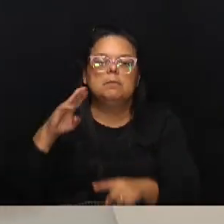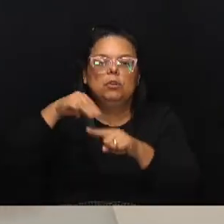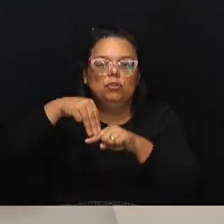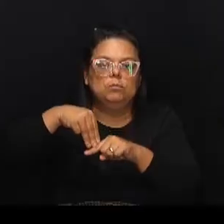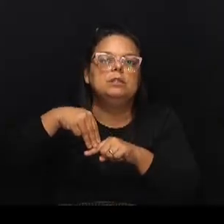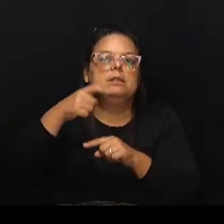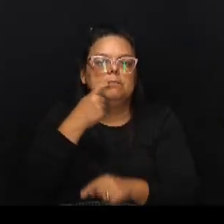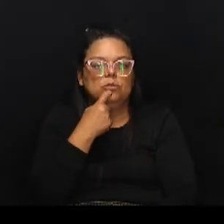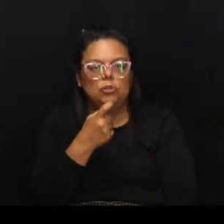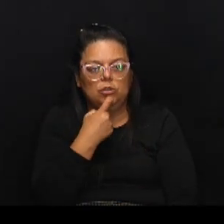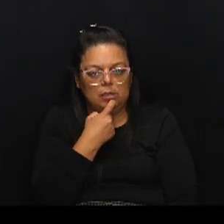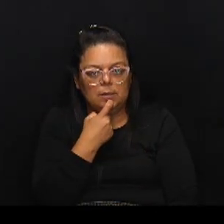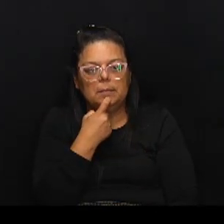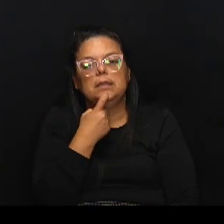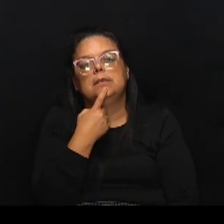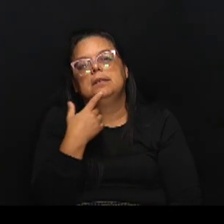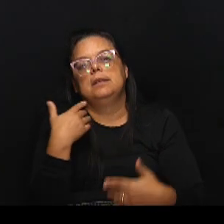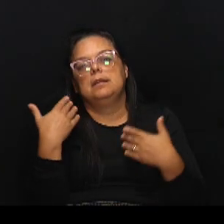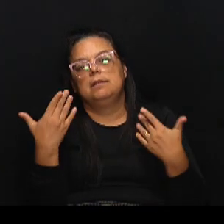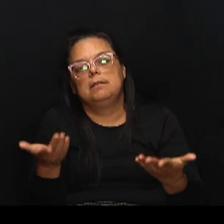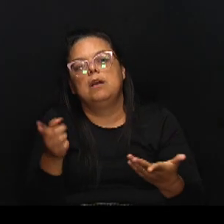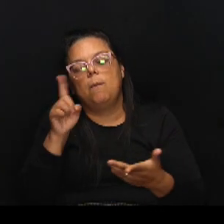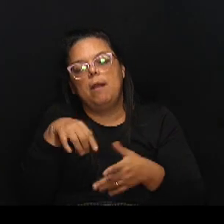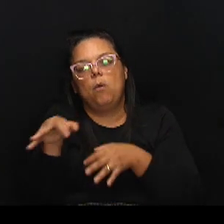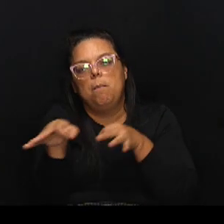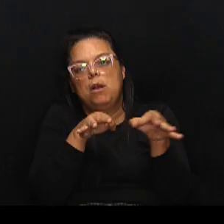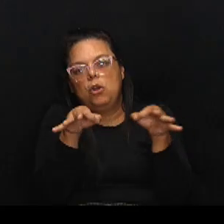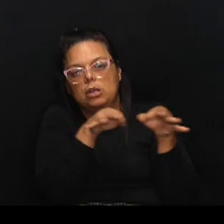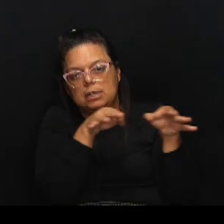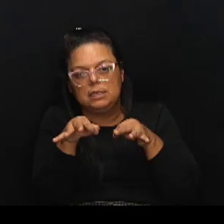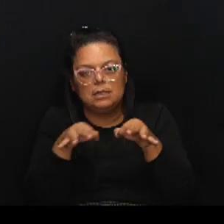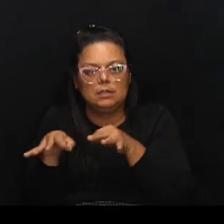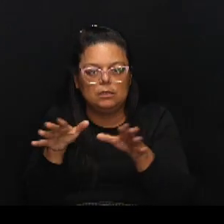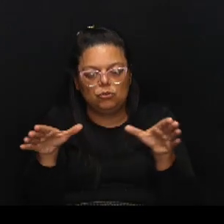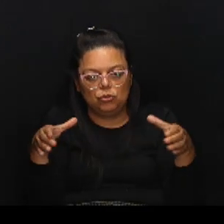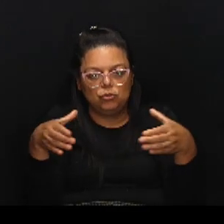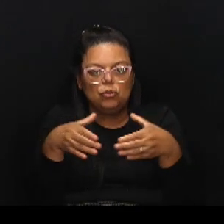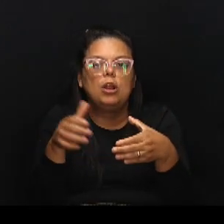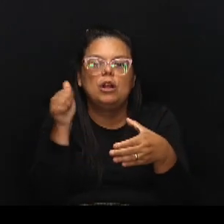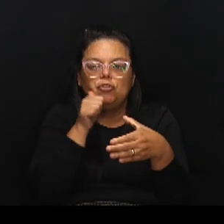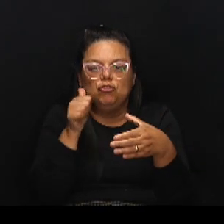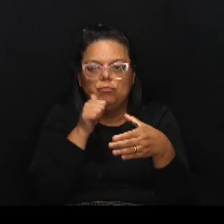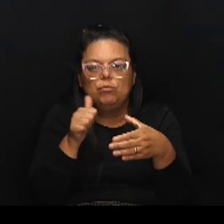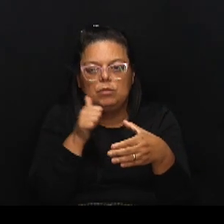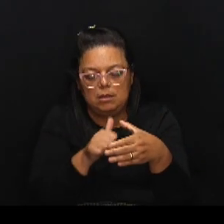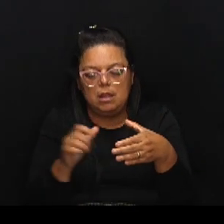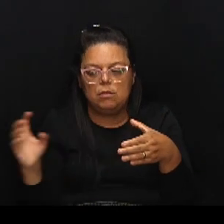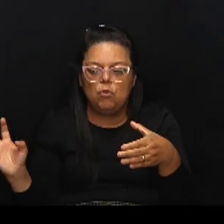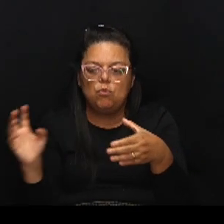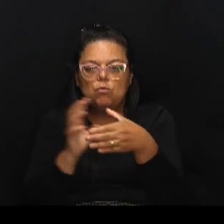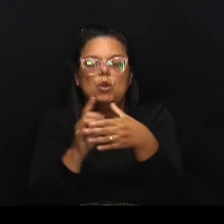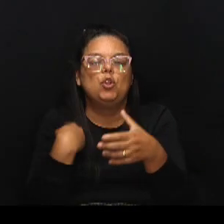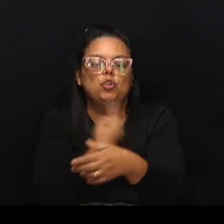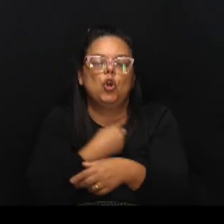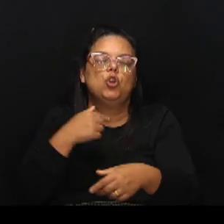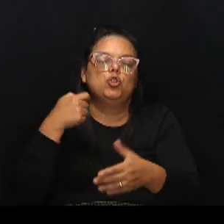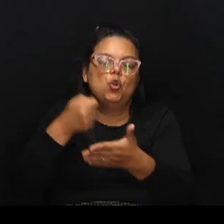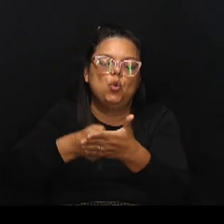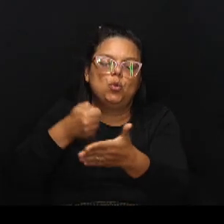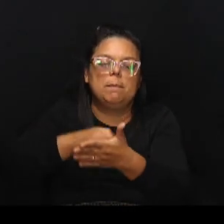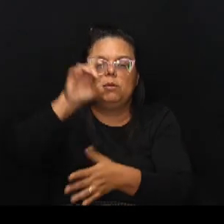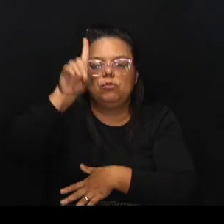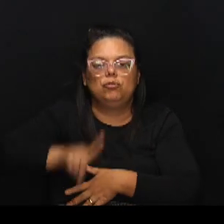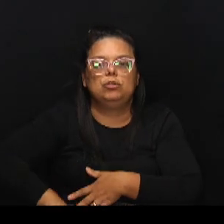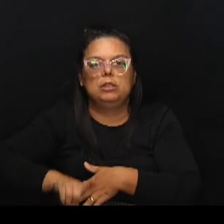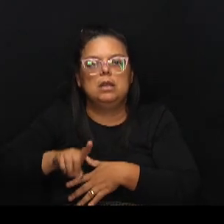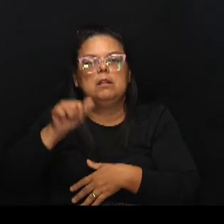de Campinas. Então é uma organização de um colegiado de mulheres onde a gente luta pela questão do direito das mulheres, né?